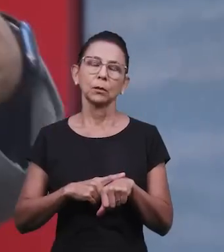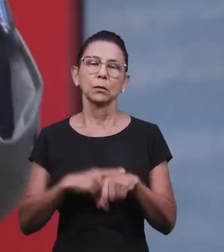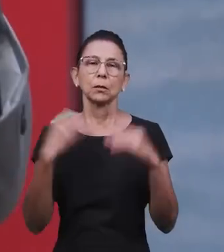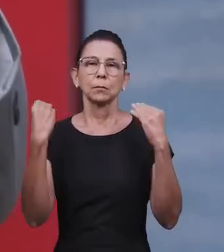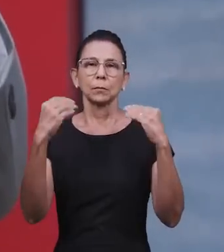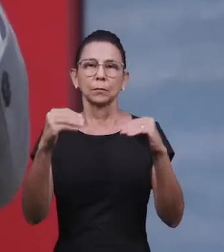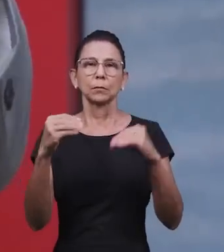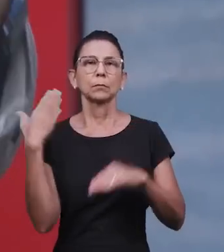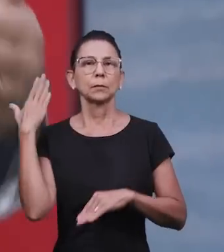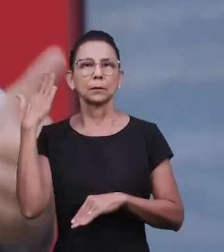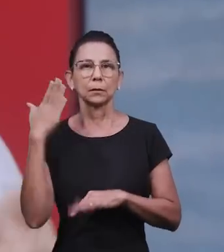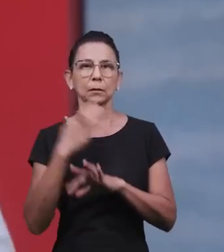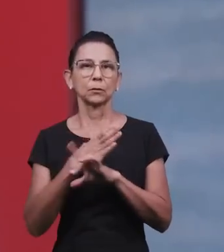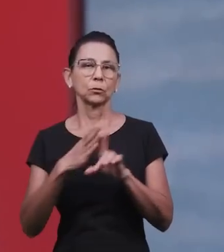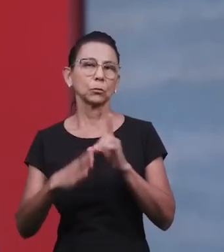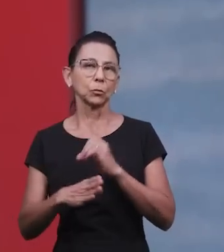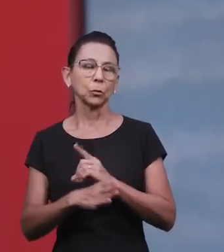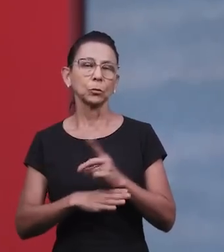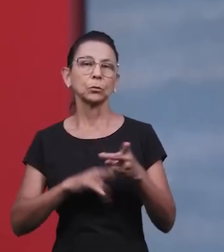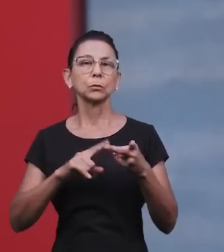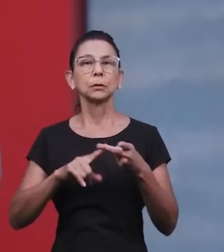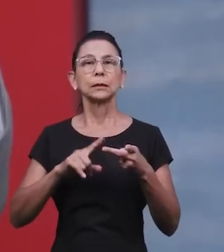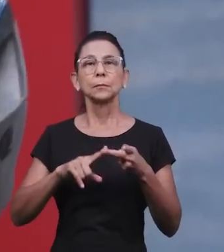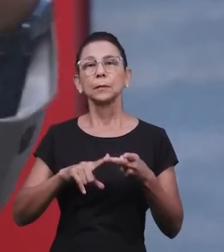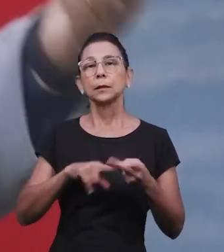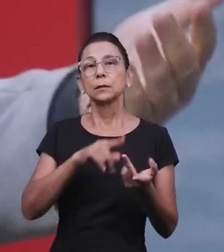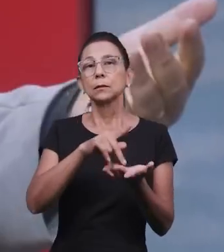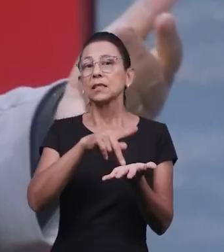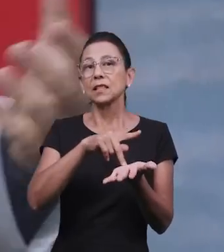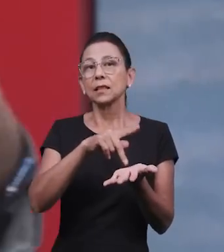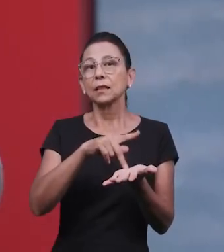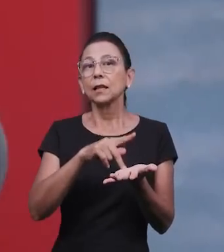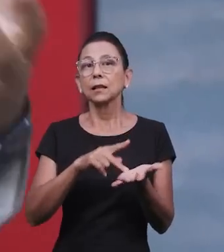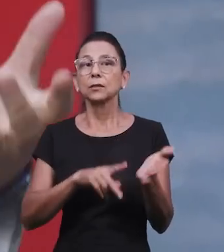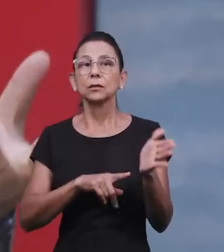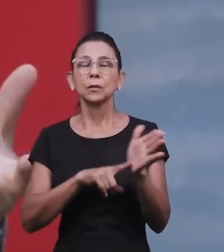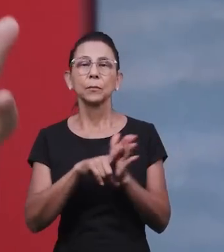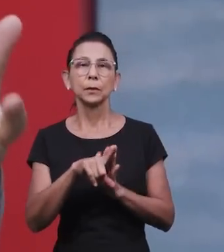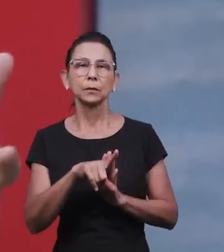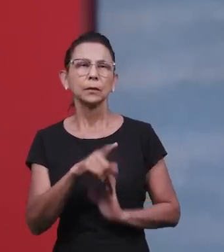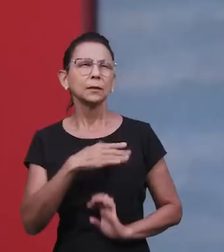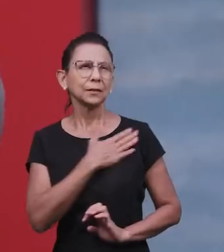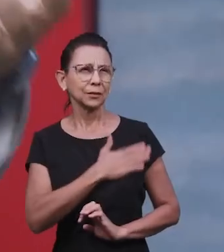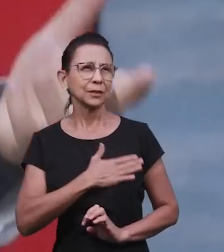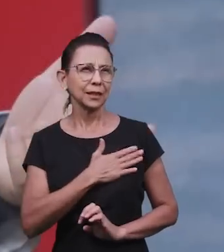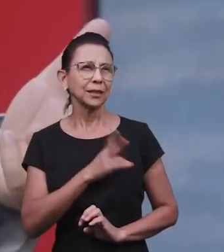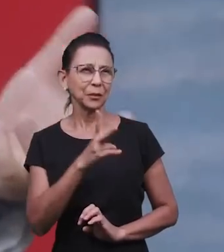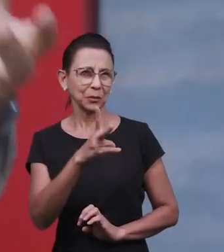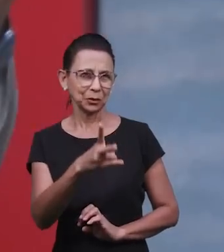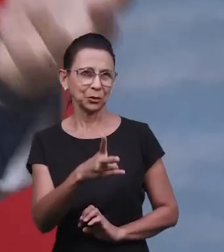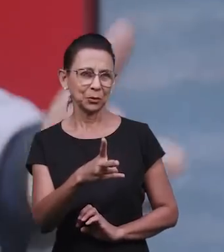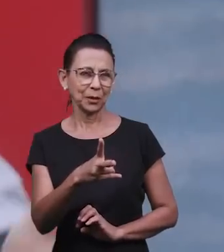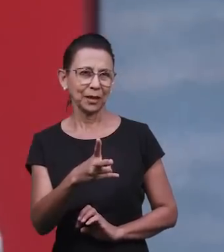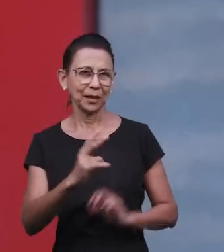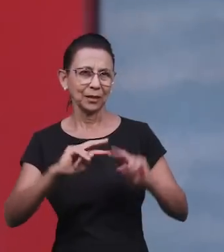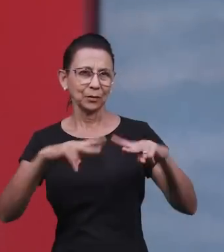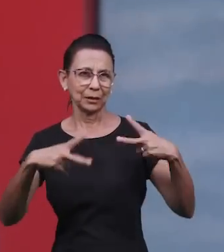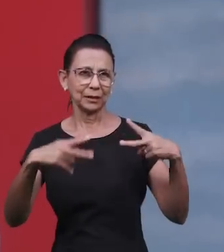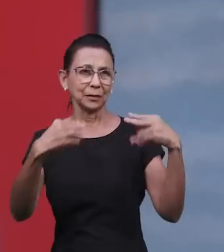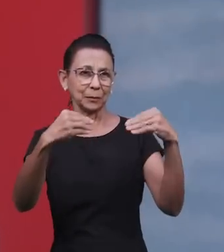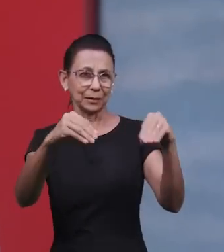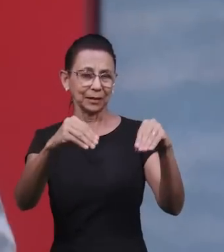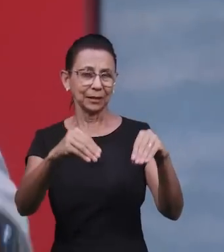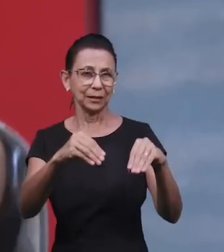abordagem, de mandar uma mensagem de WhatsApp, e também a questão da sinceridade, perguntar isso, você gostaria que eu continuasse